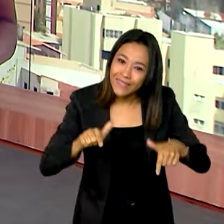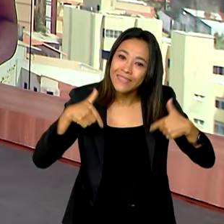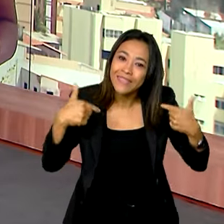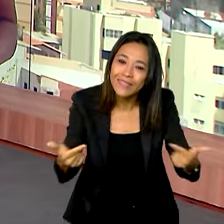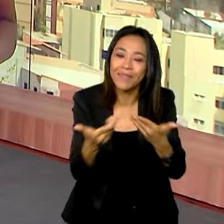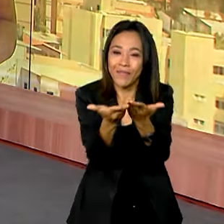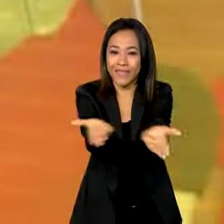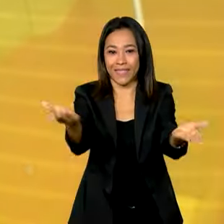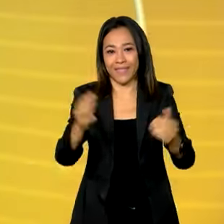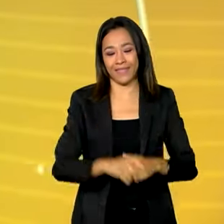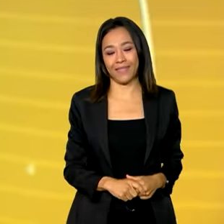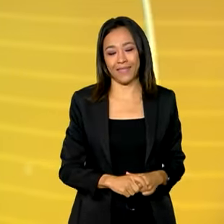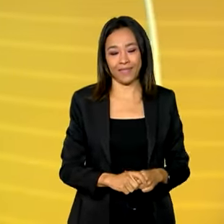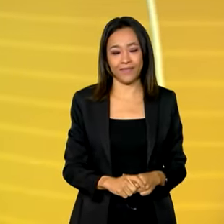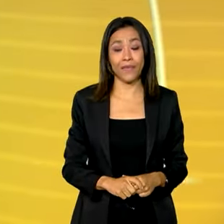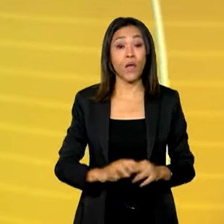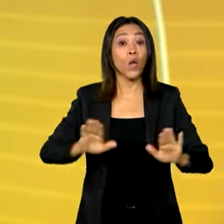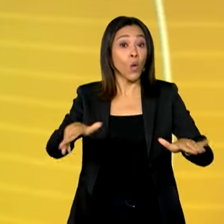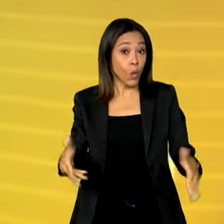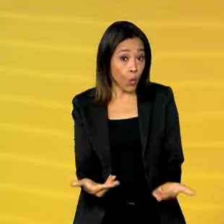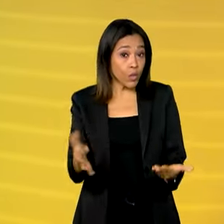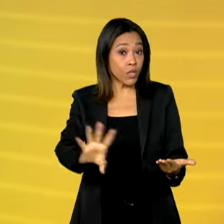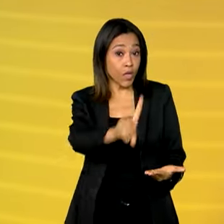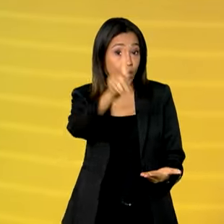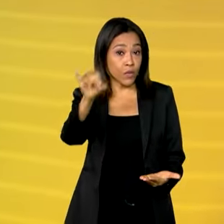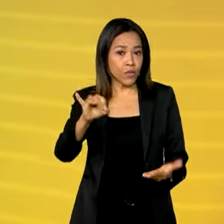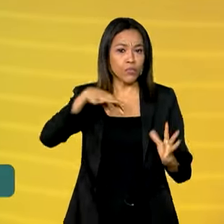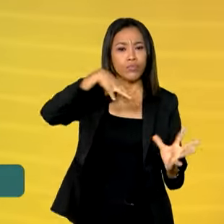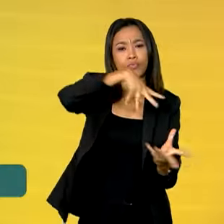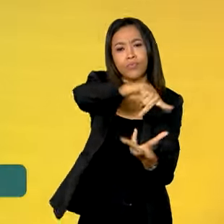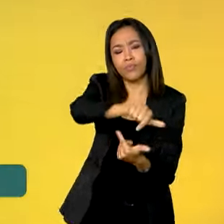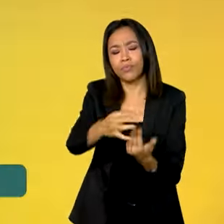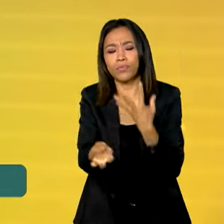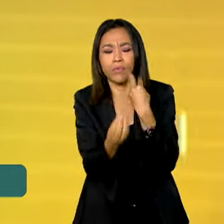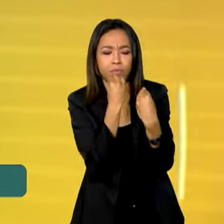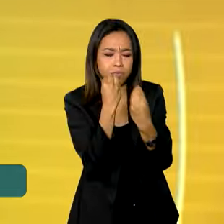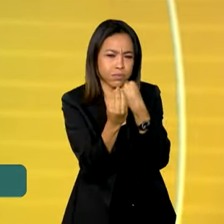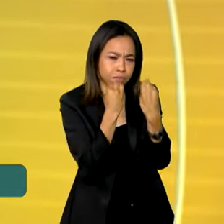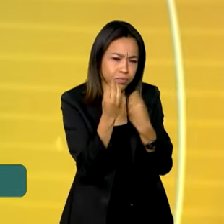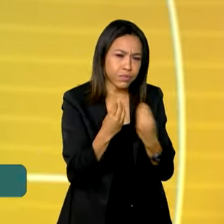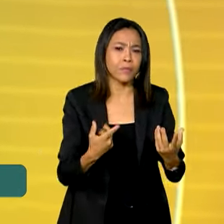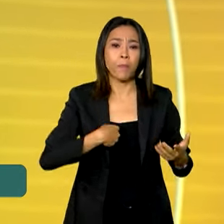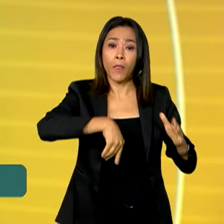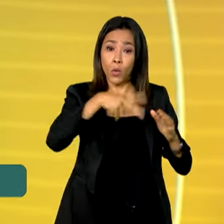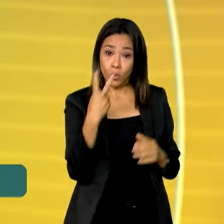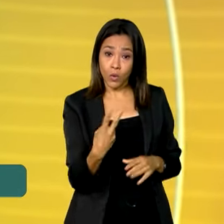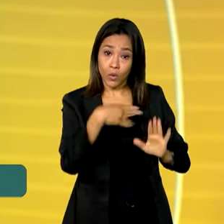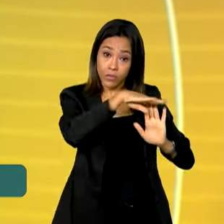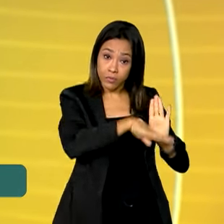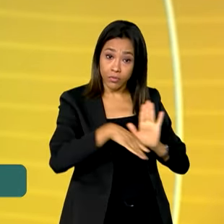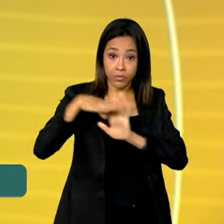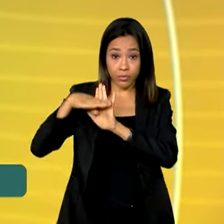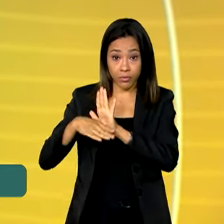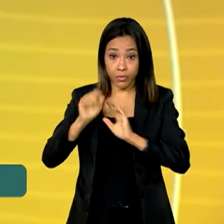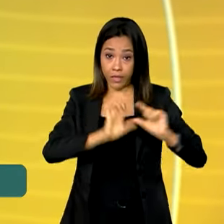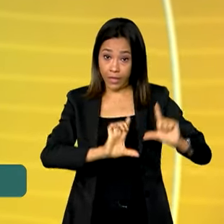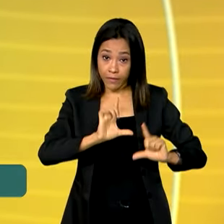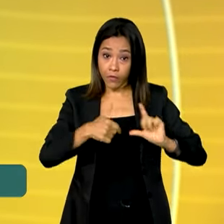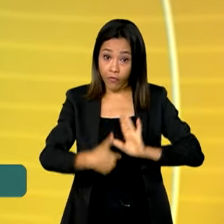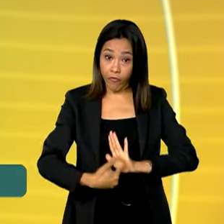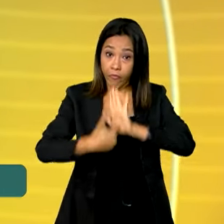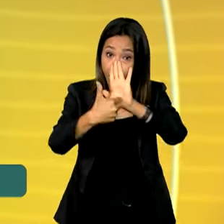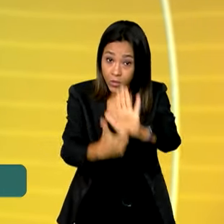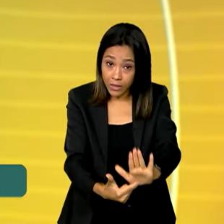Natal. E hoje, Dia Mundial da Alimentação, o canal Gov e o canal Educação exibem um documentário Antes do